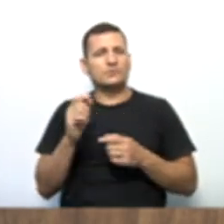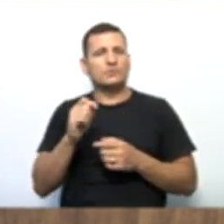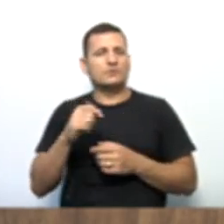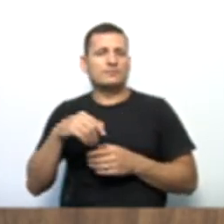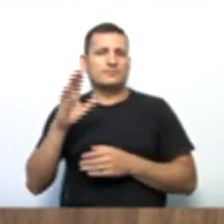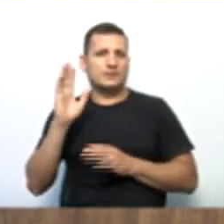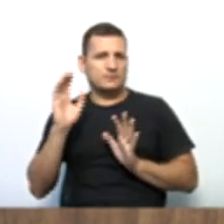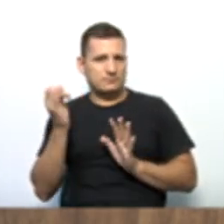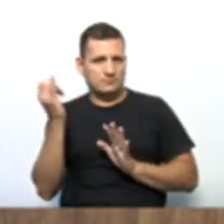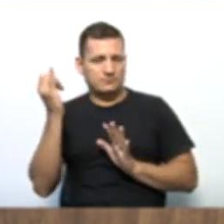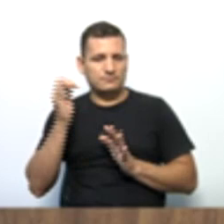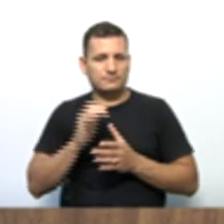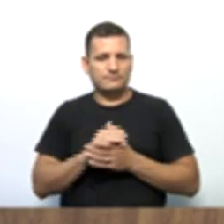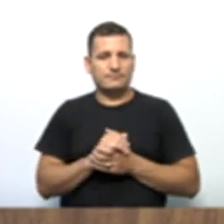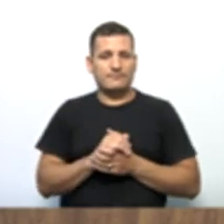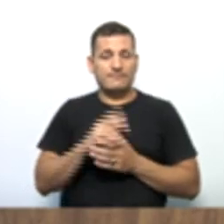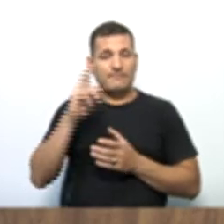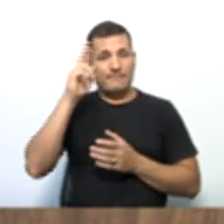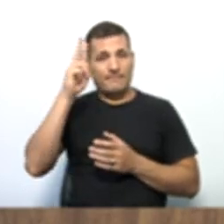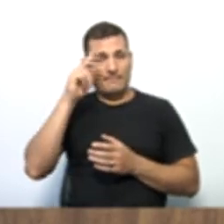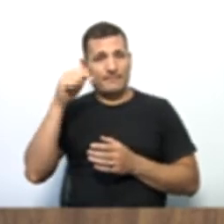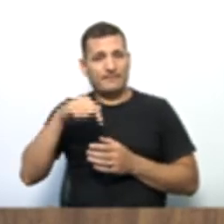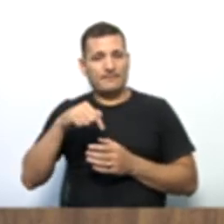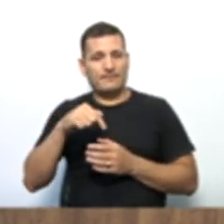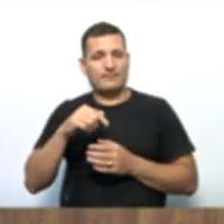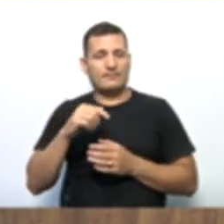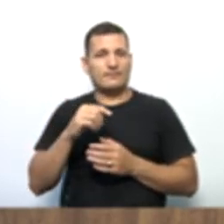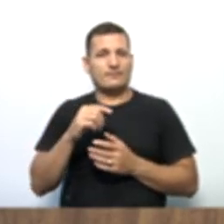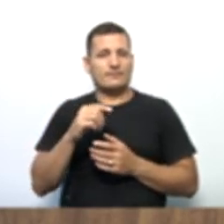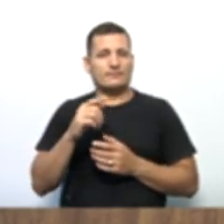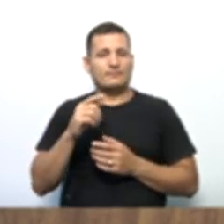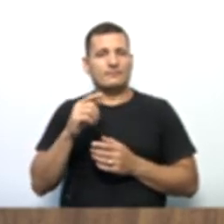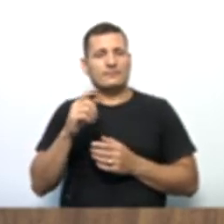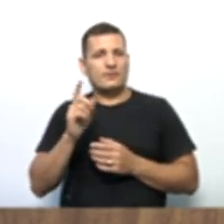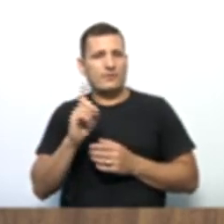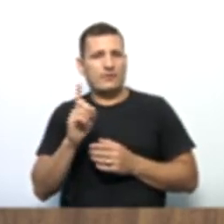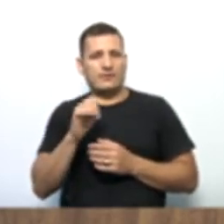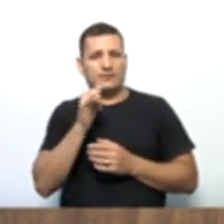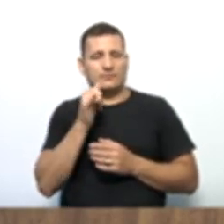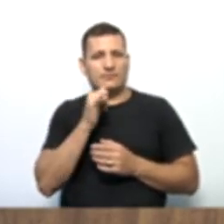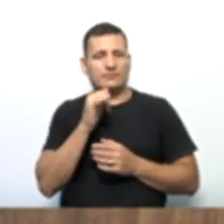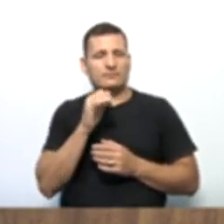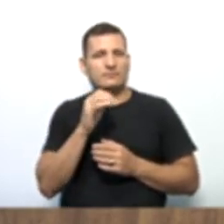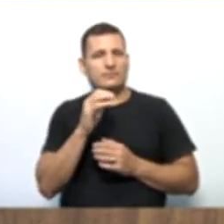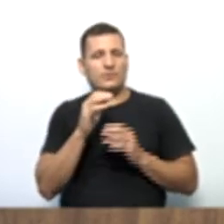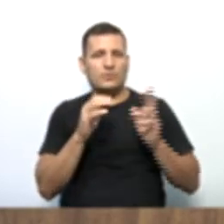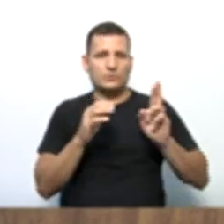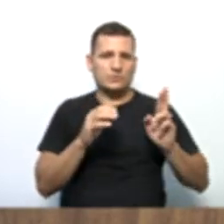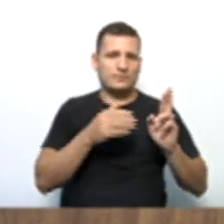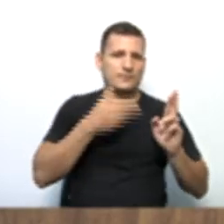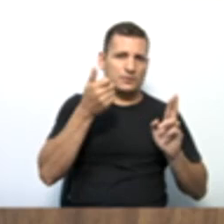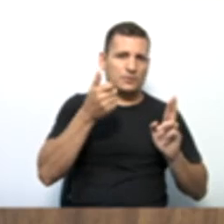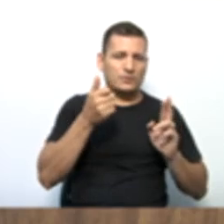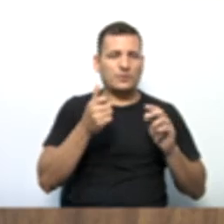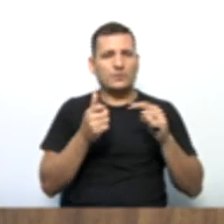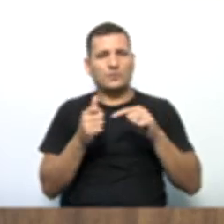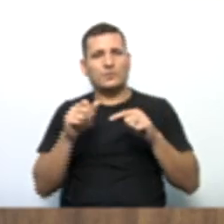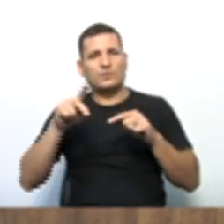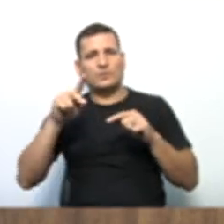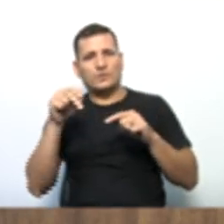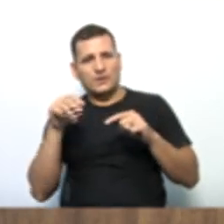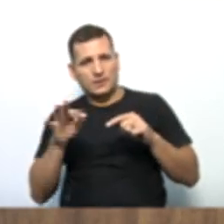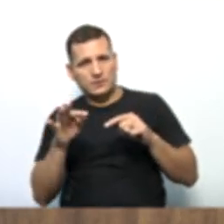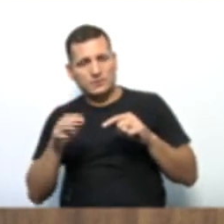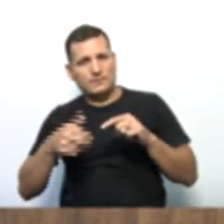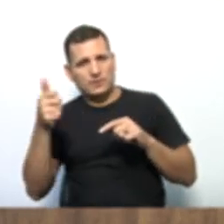mais, né? Lembrando, pessoal, que aqui a intenção da gente não é dizer, olha, o utilitarismo é melhor ou, né, o que Kant disse é melhor,